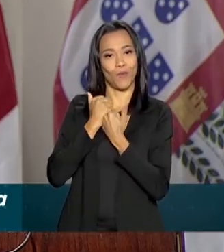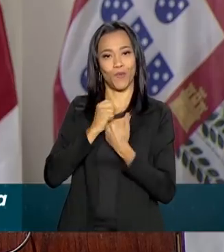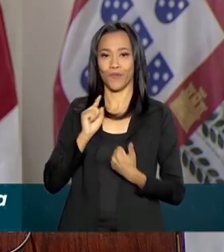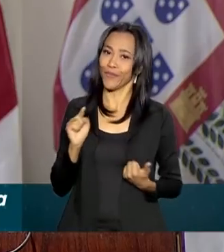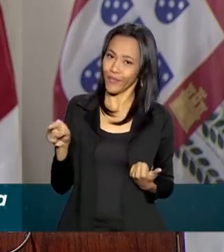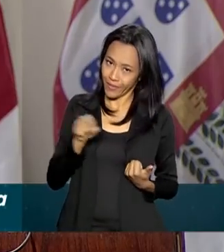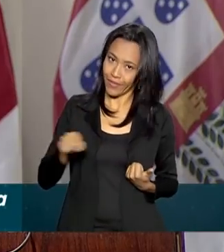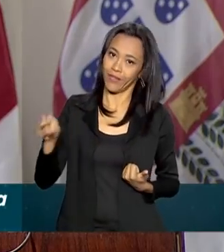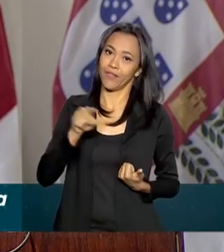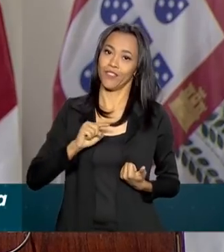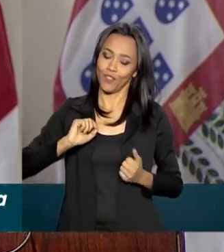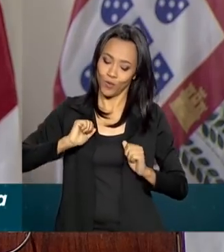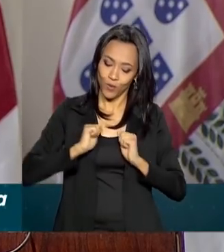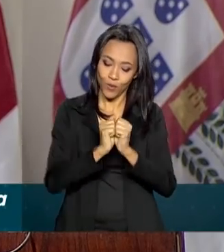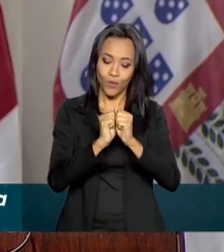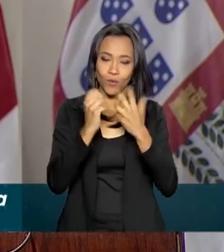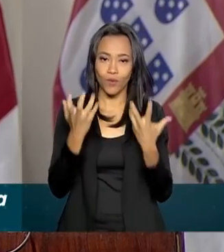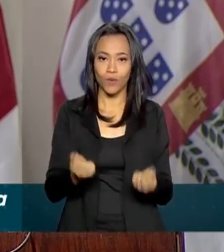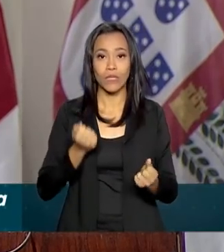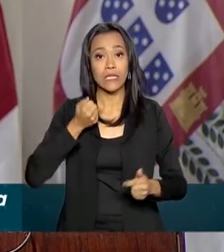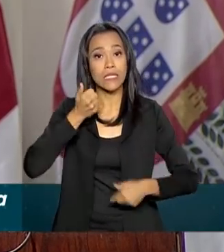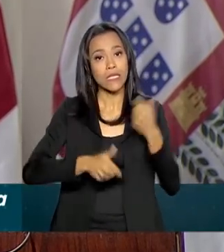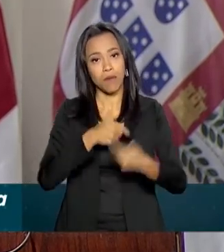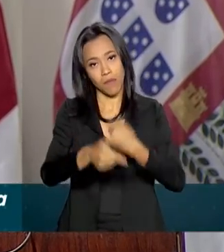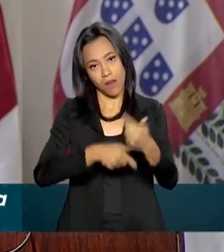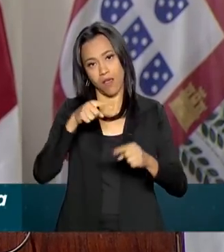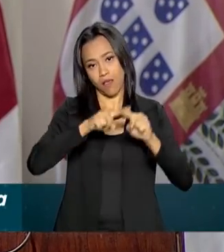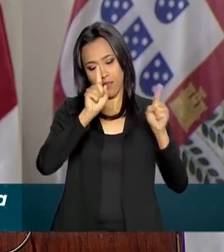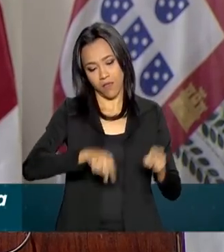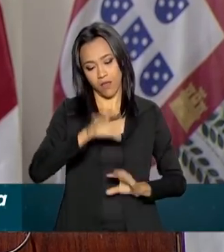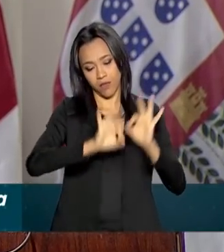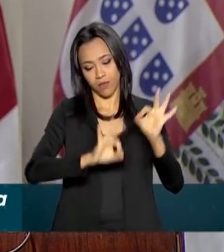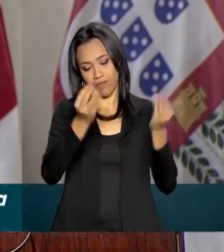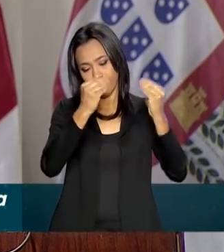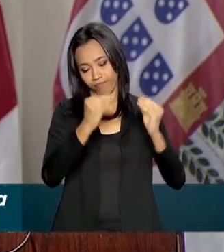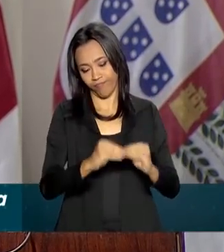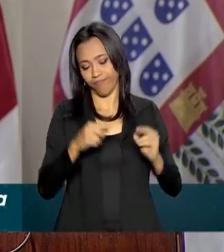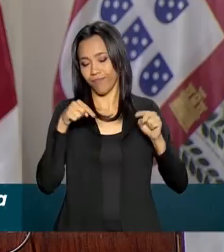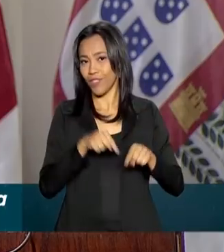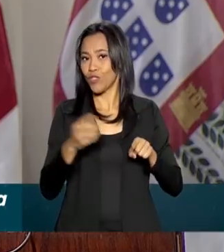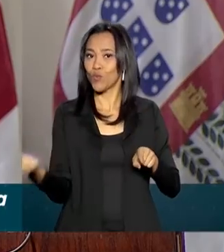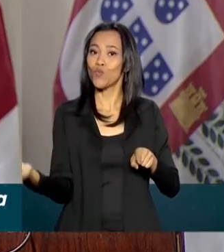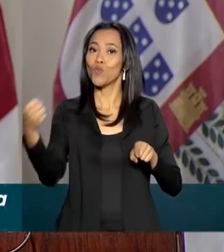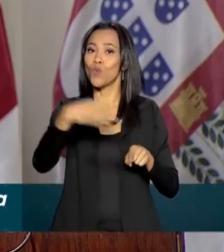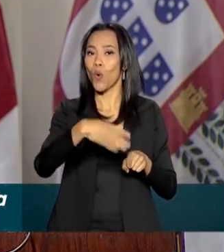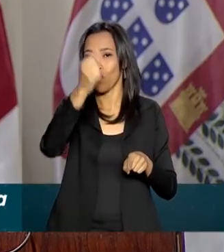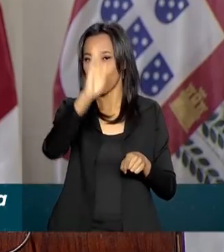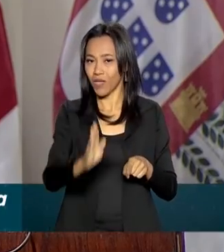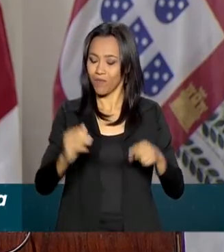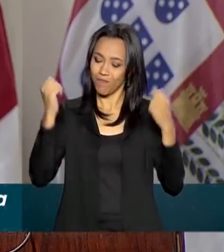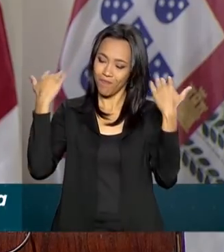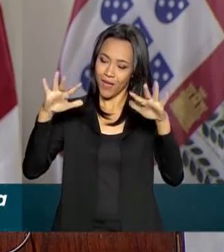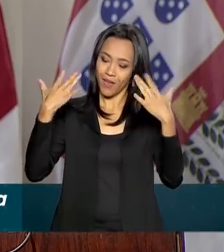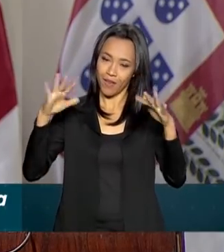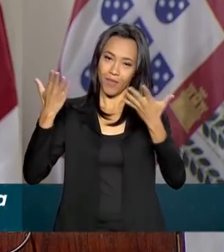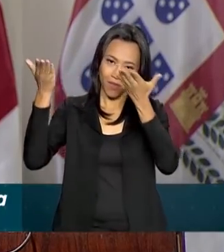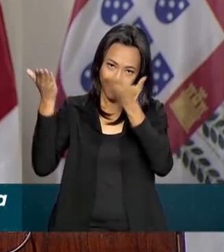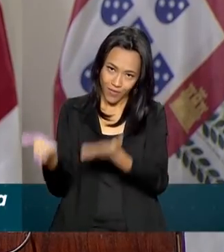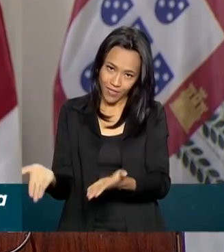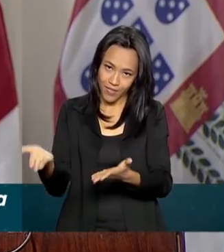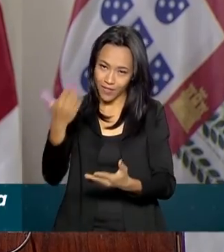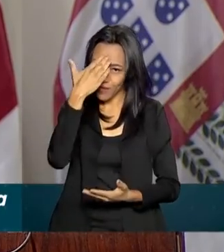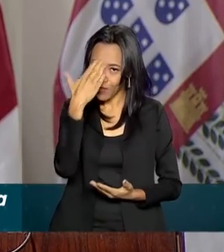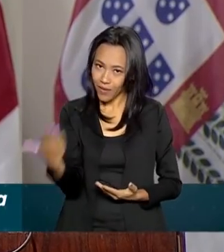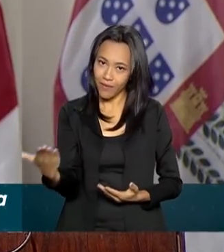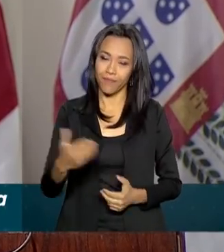juntos trabalharmos nesse projeto de um novo e grande brasil meus parabéns a todos e muito